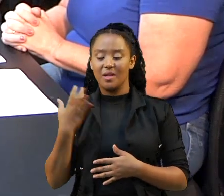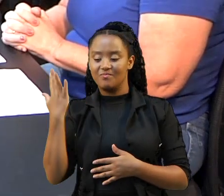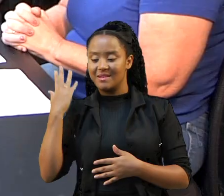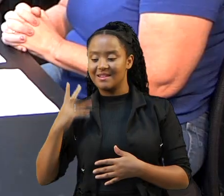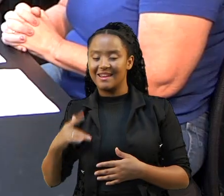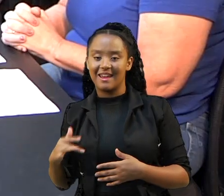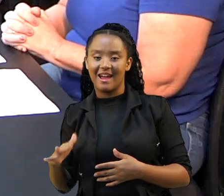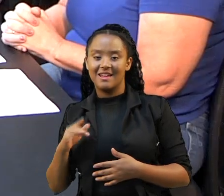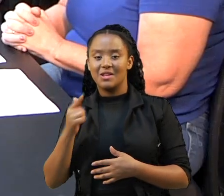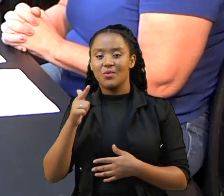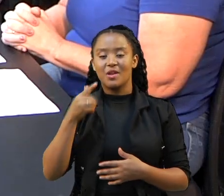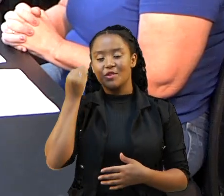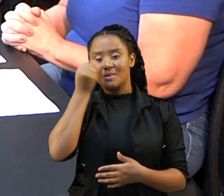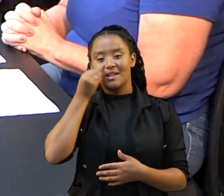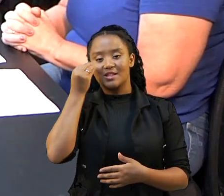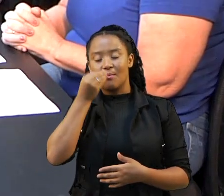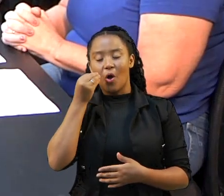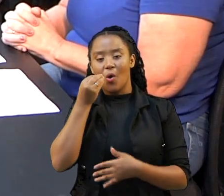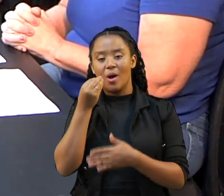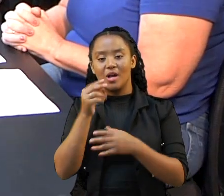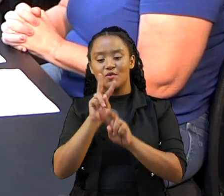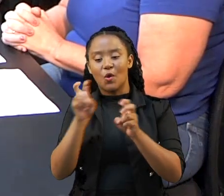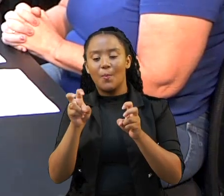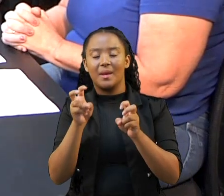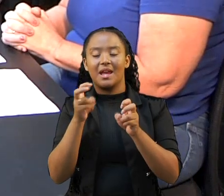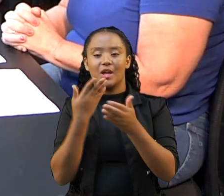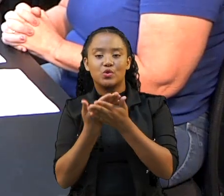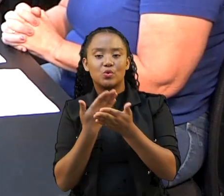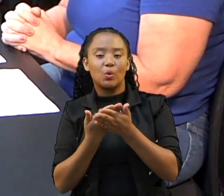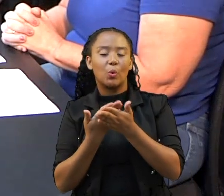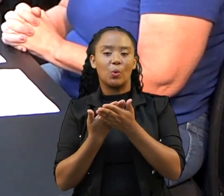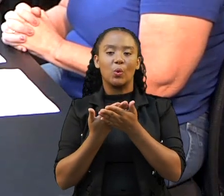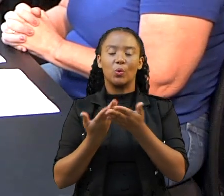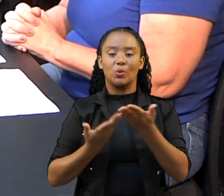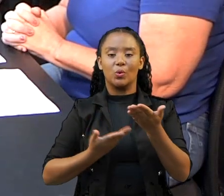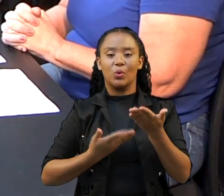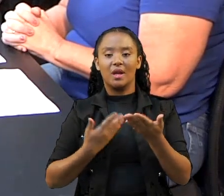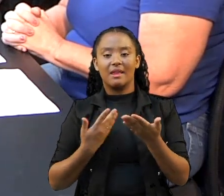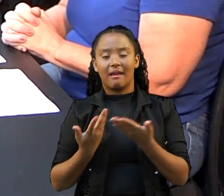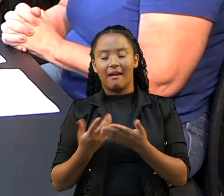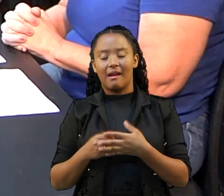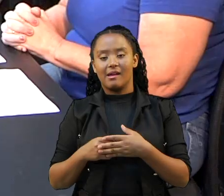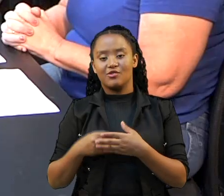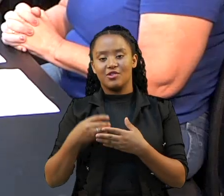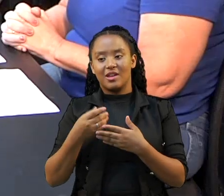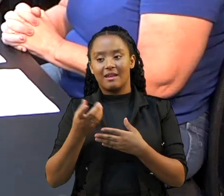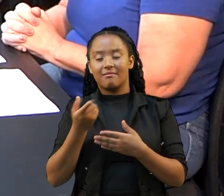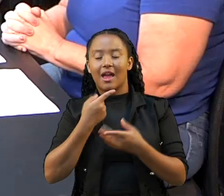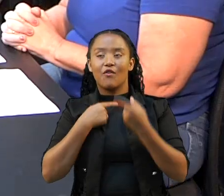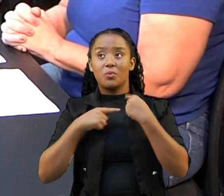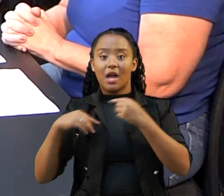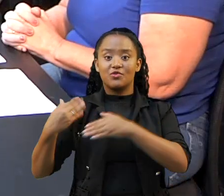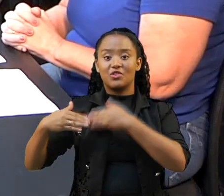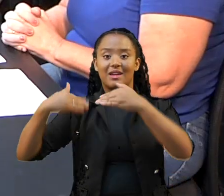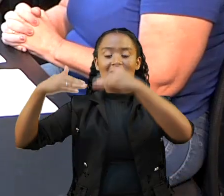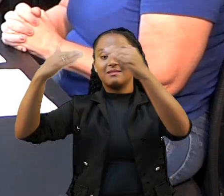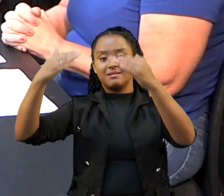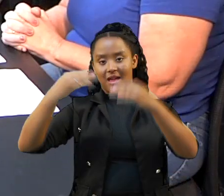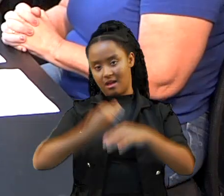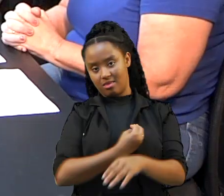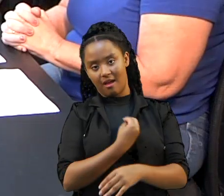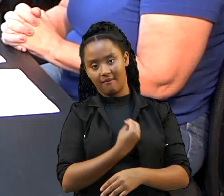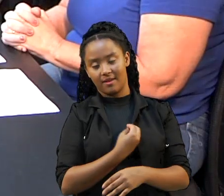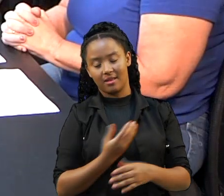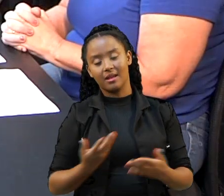do estudo e de expectativa de vida. E aí elas ficaram um período nessa